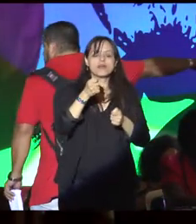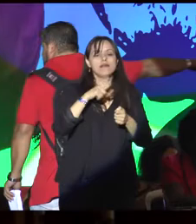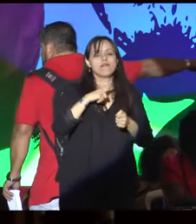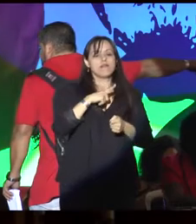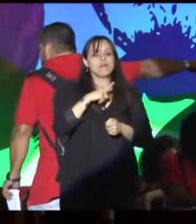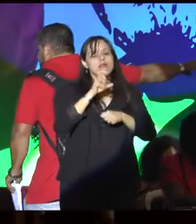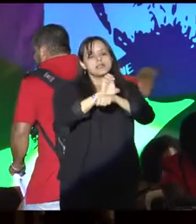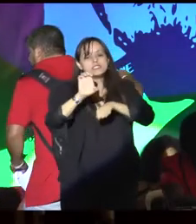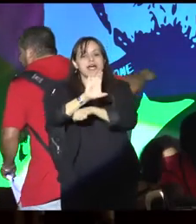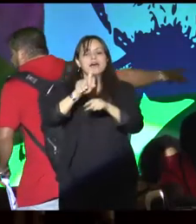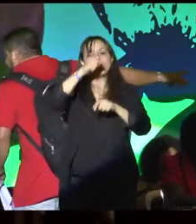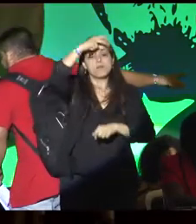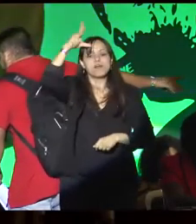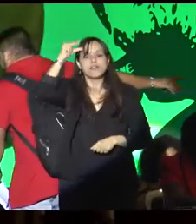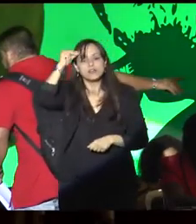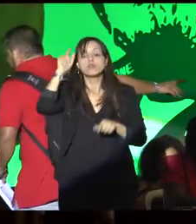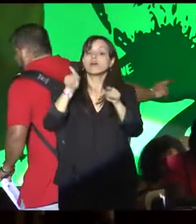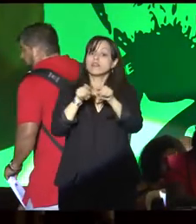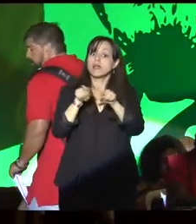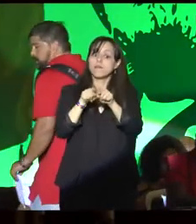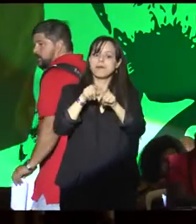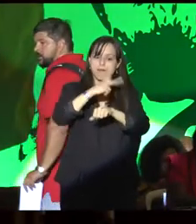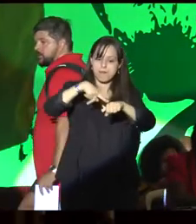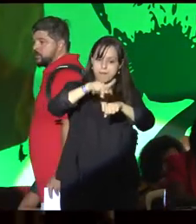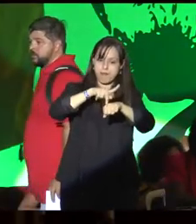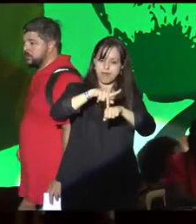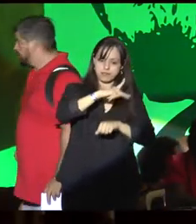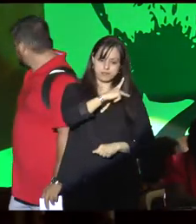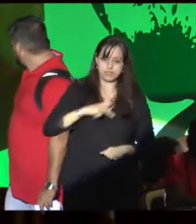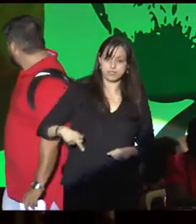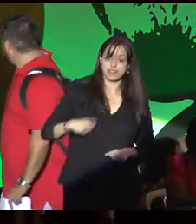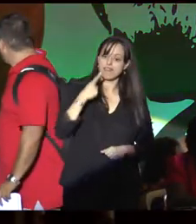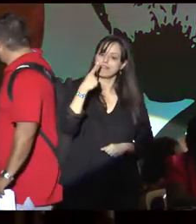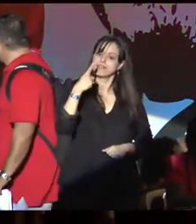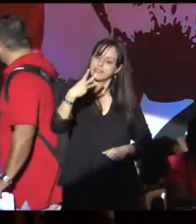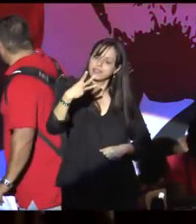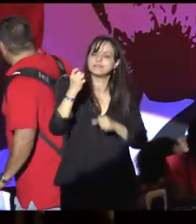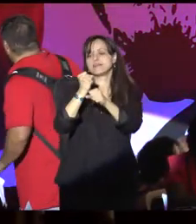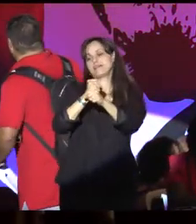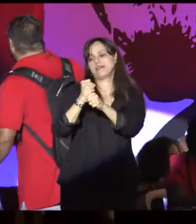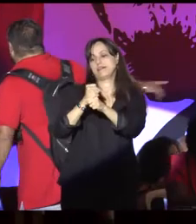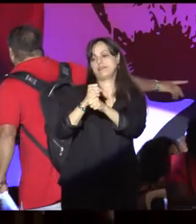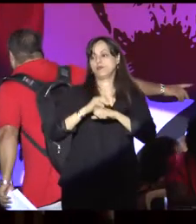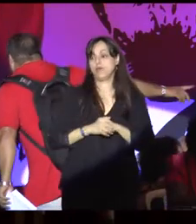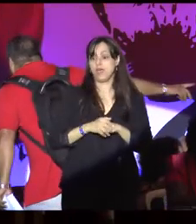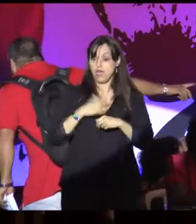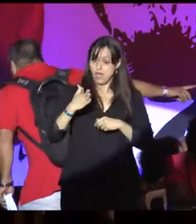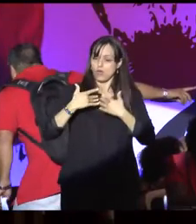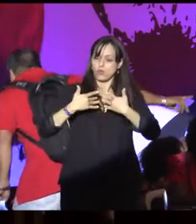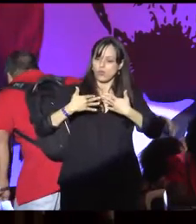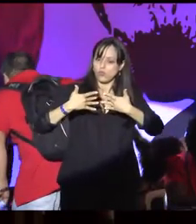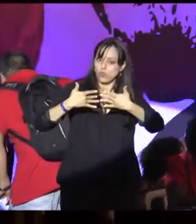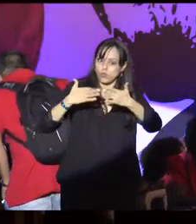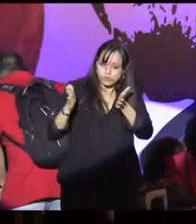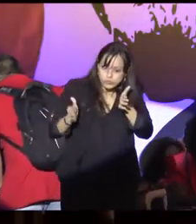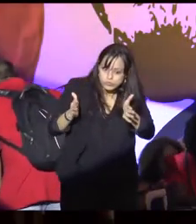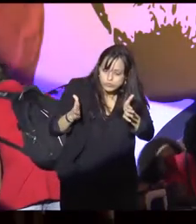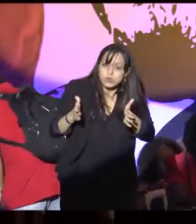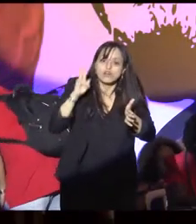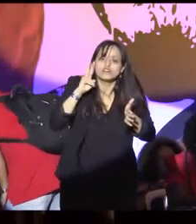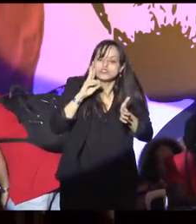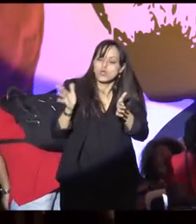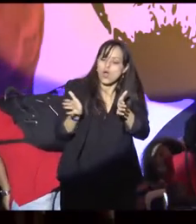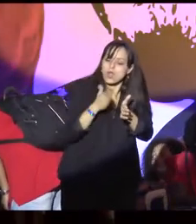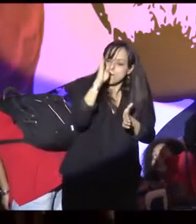prefeituras, e governou por 13 anos esse país. E durante esse tempo, o povo brasileiro conheceu, na história do